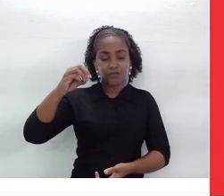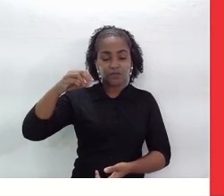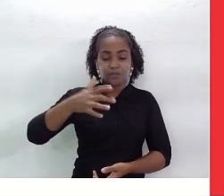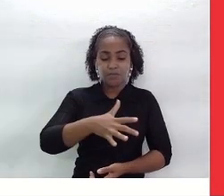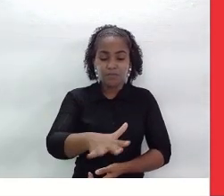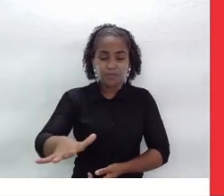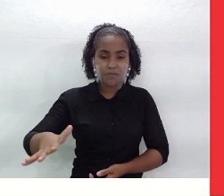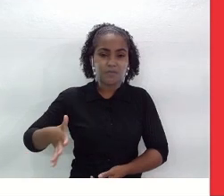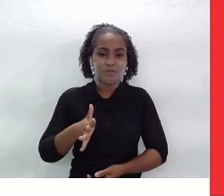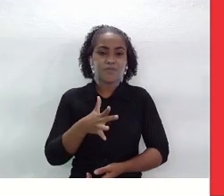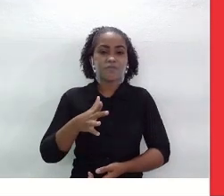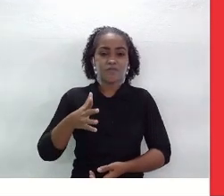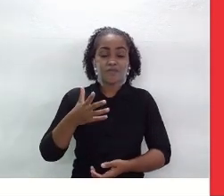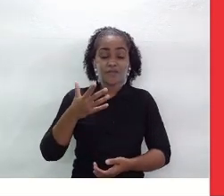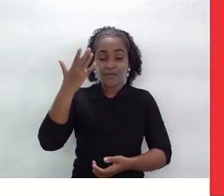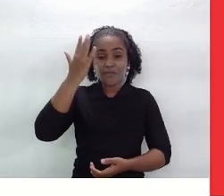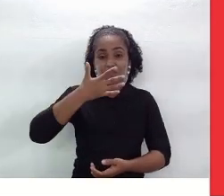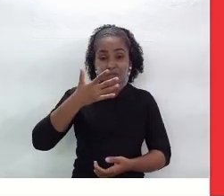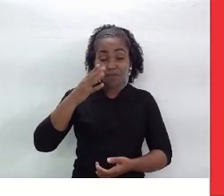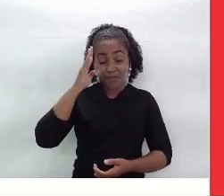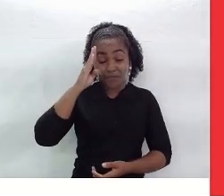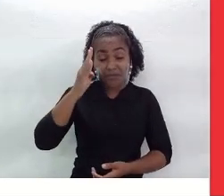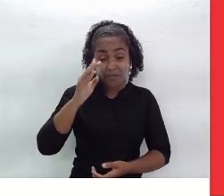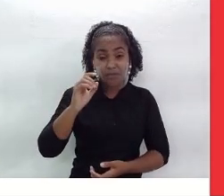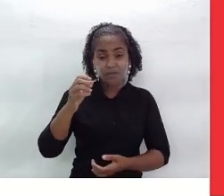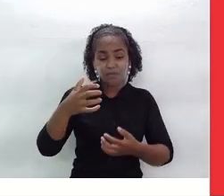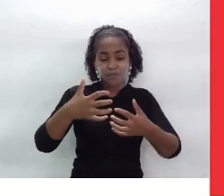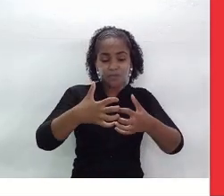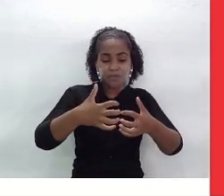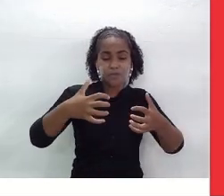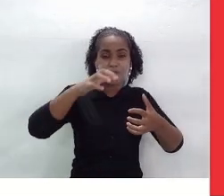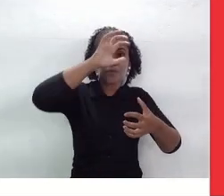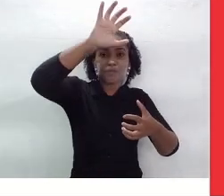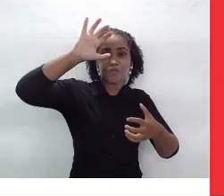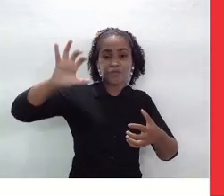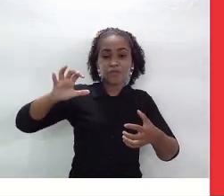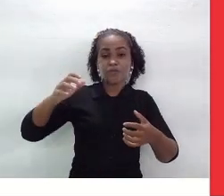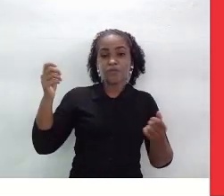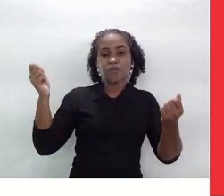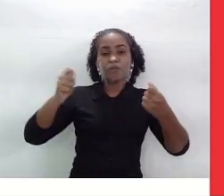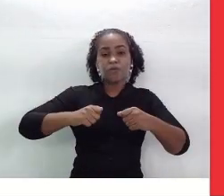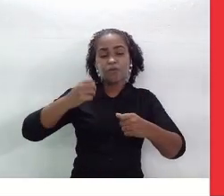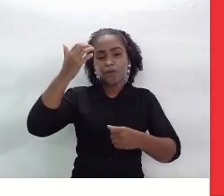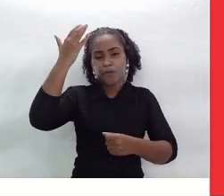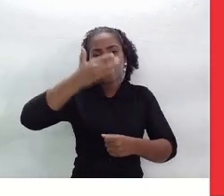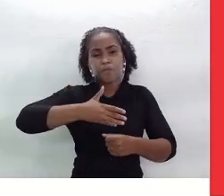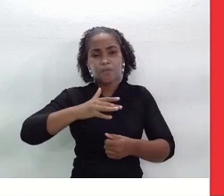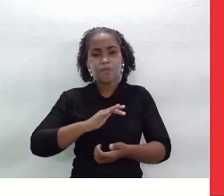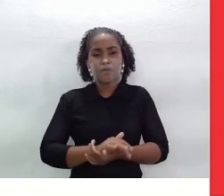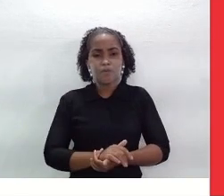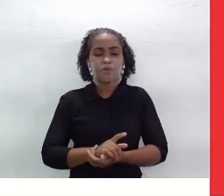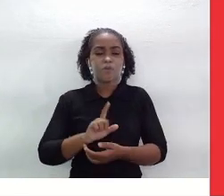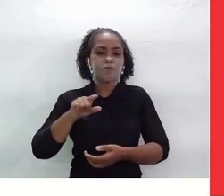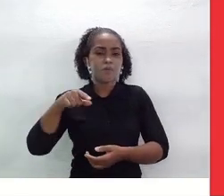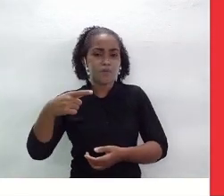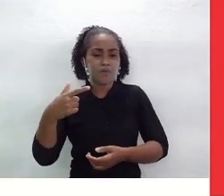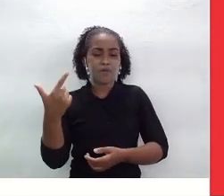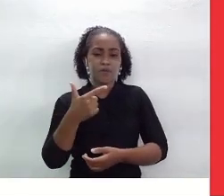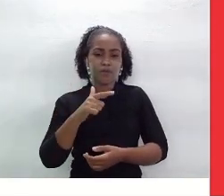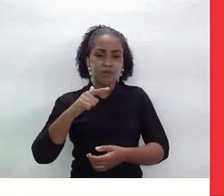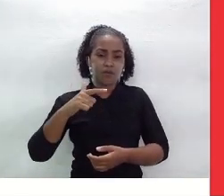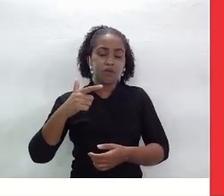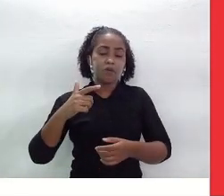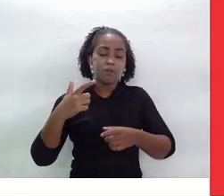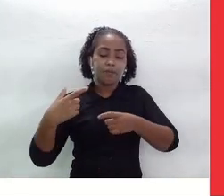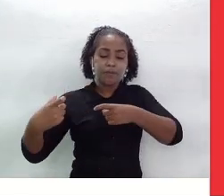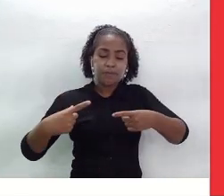principal evidência da teoria da deriva continental é que possibilitou a sua comprovação após a Segunda Guerra